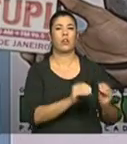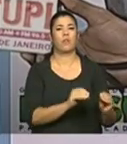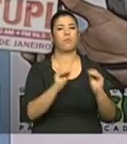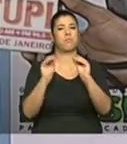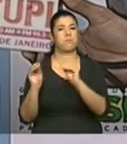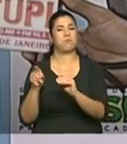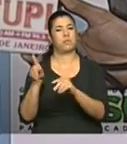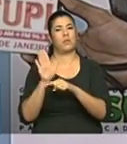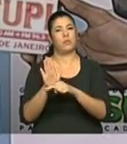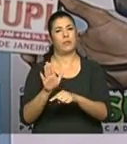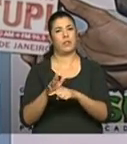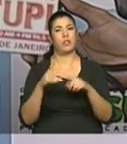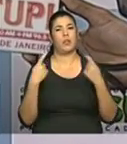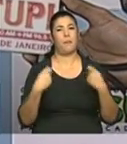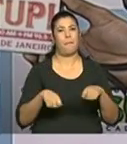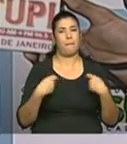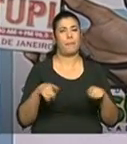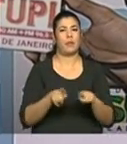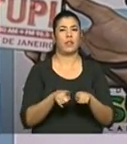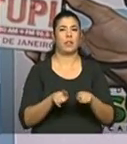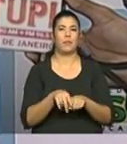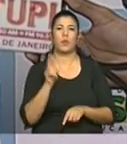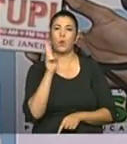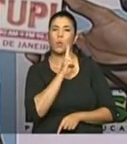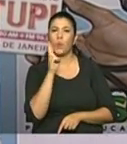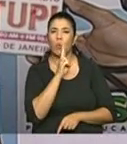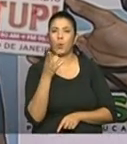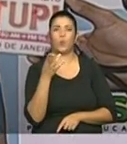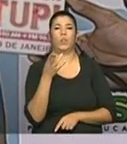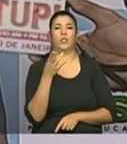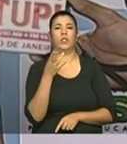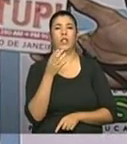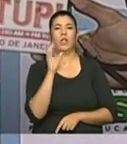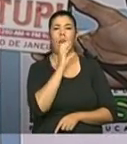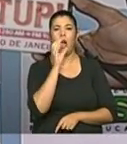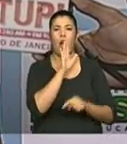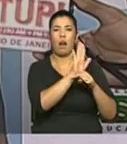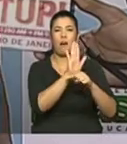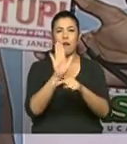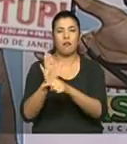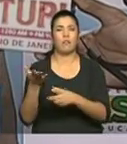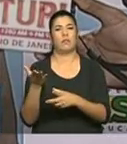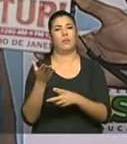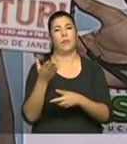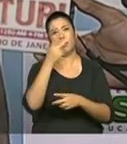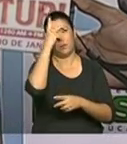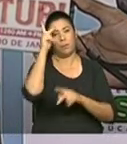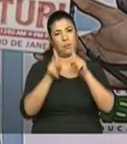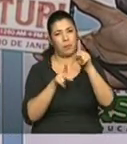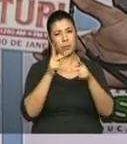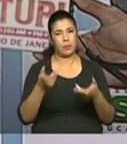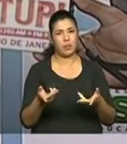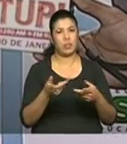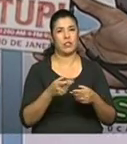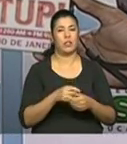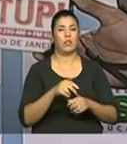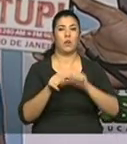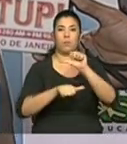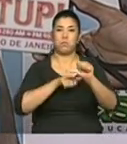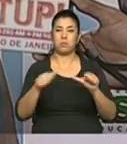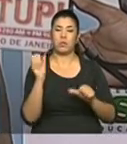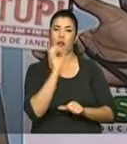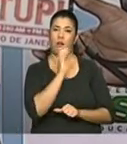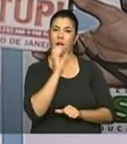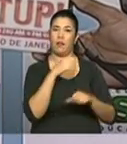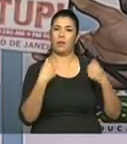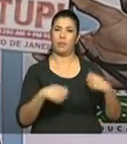está precisando de apoio na área de urgência e emergência, que é uma área crítica para poder ser reestruturada mais rapidamente. Então,